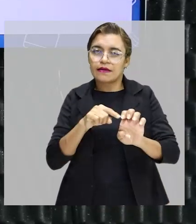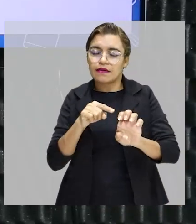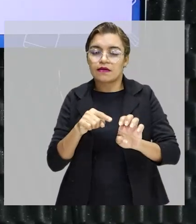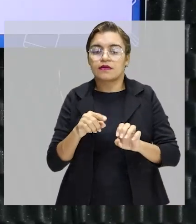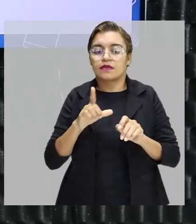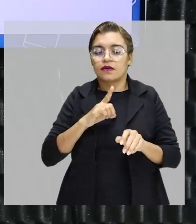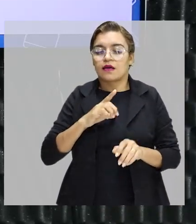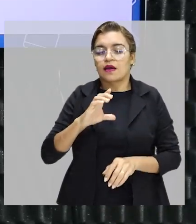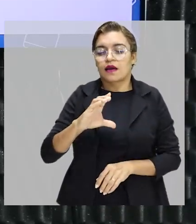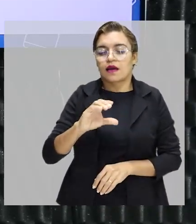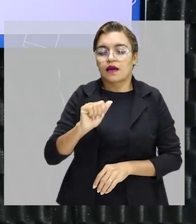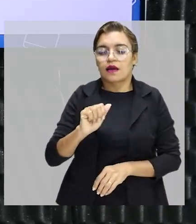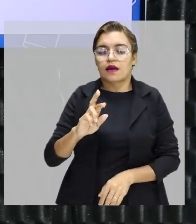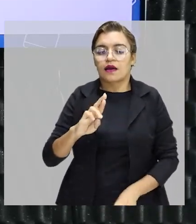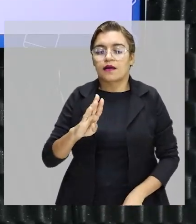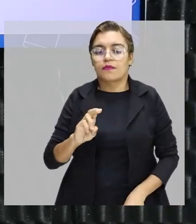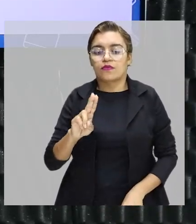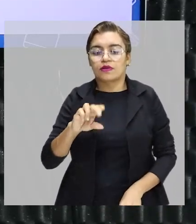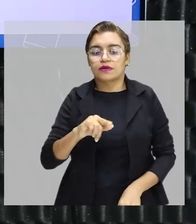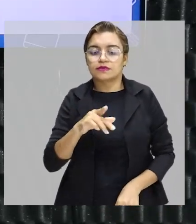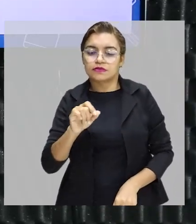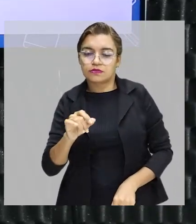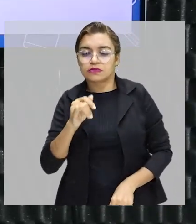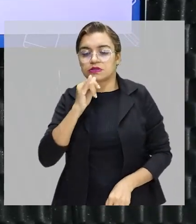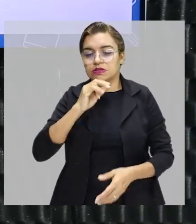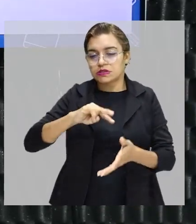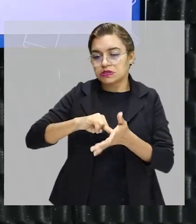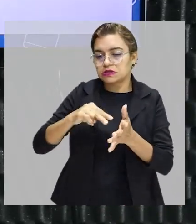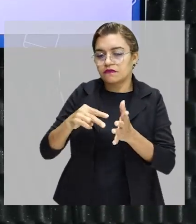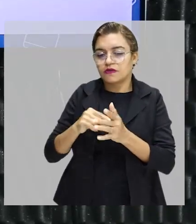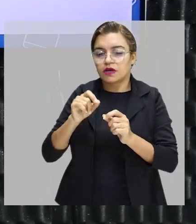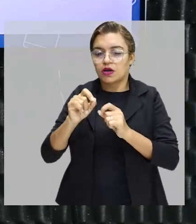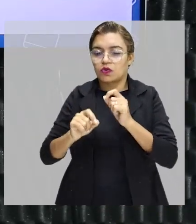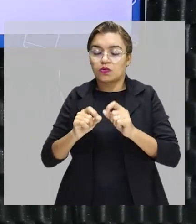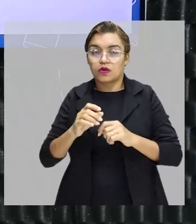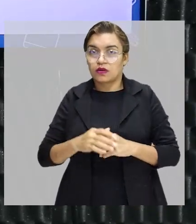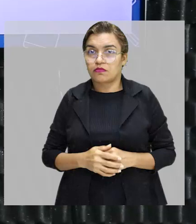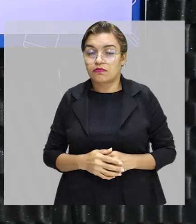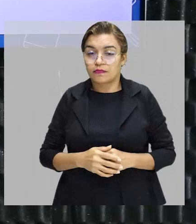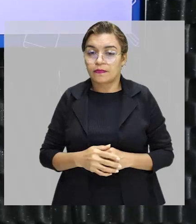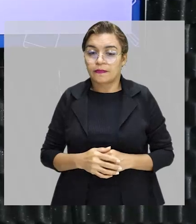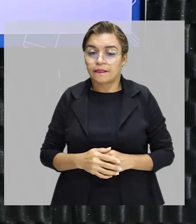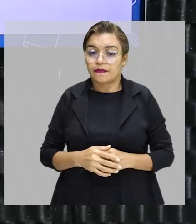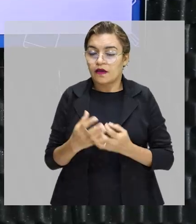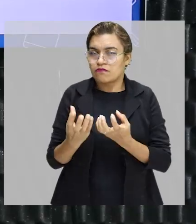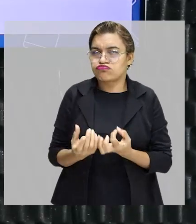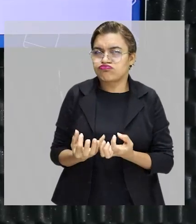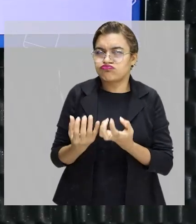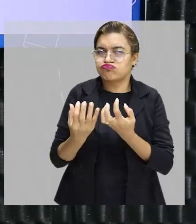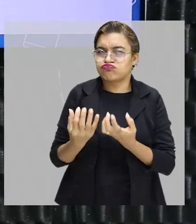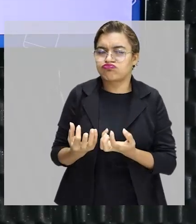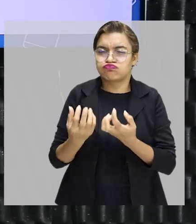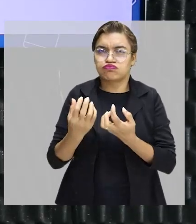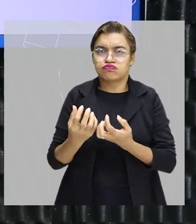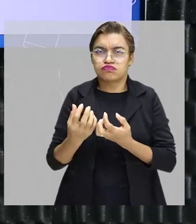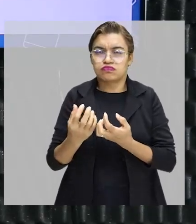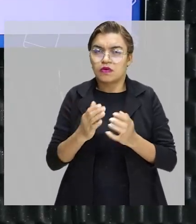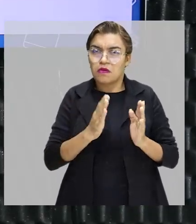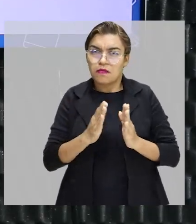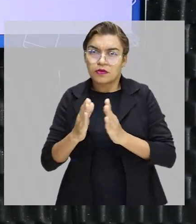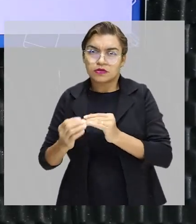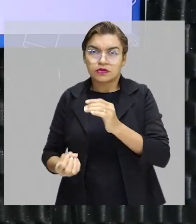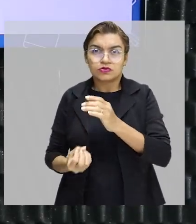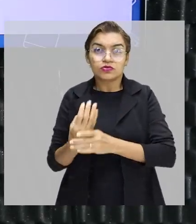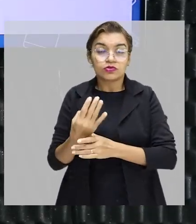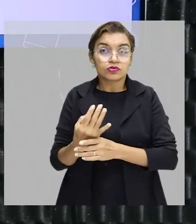oxigênio, certo? Isso, nesse ponto, não é a combustão, não é o processo de